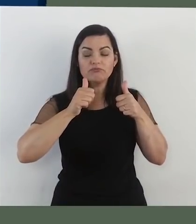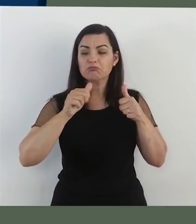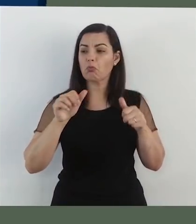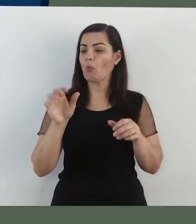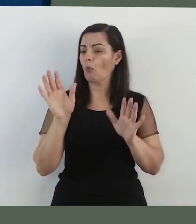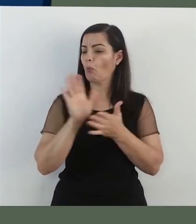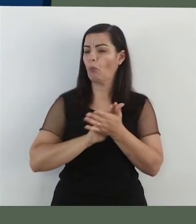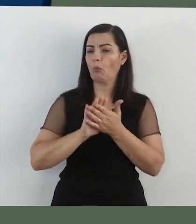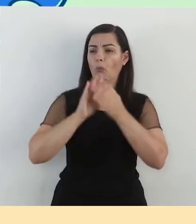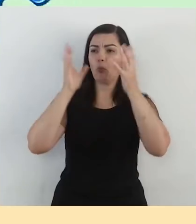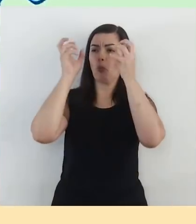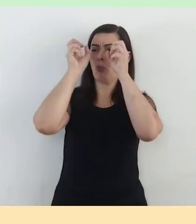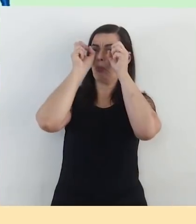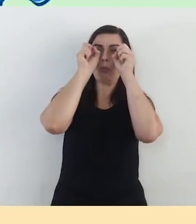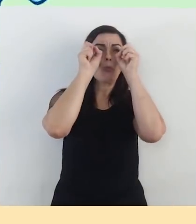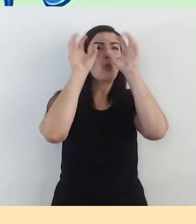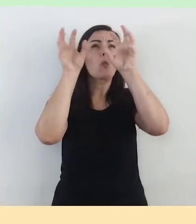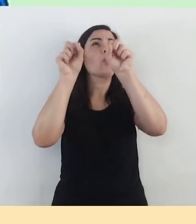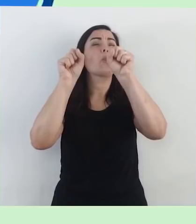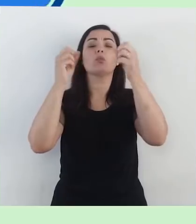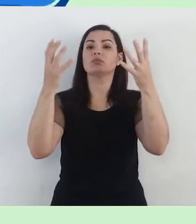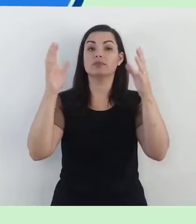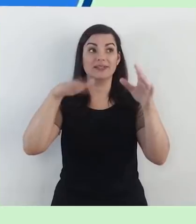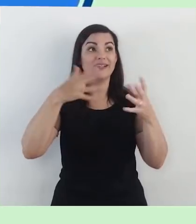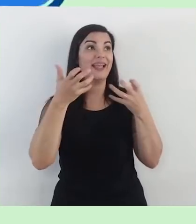ficou tudo escuro. Não, deixa eu ver.